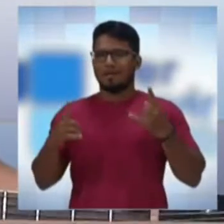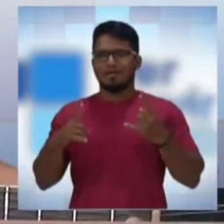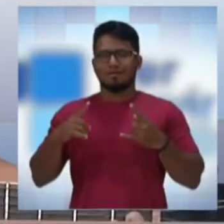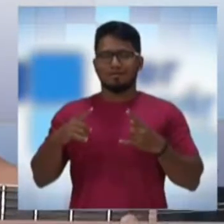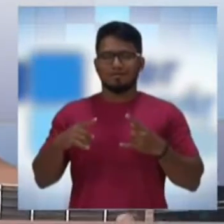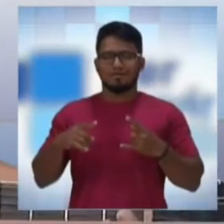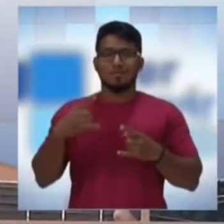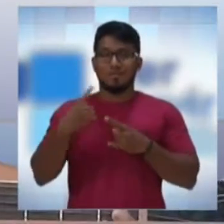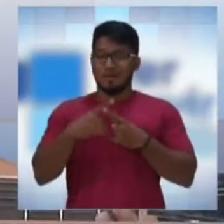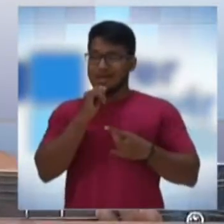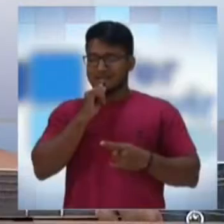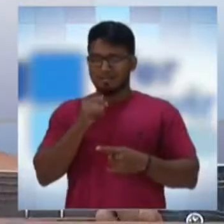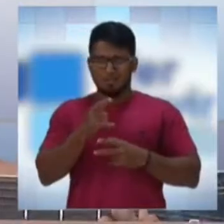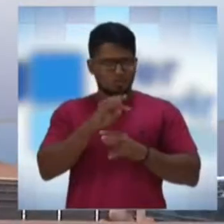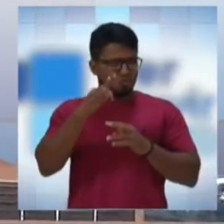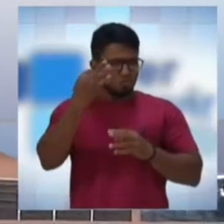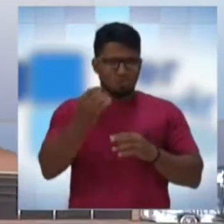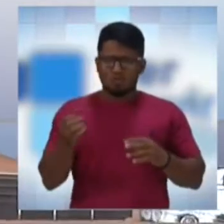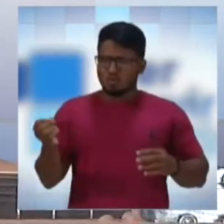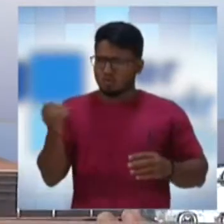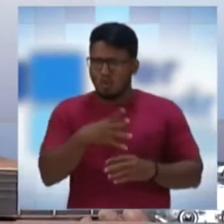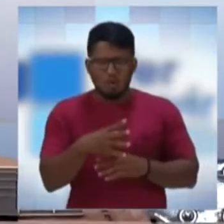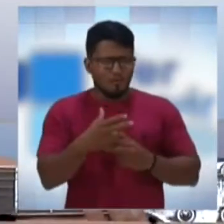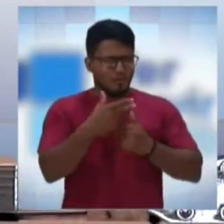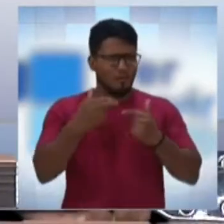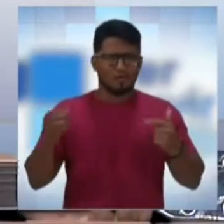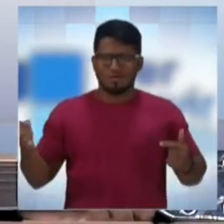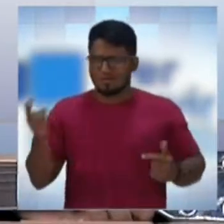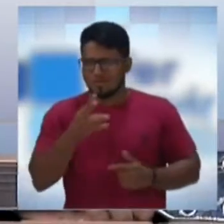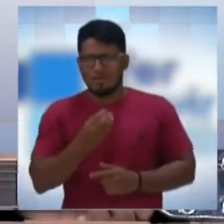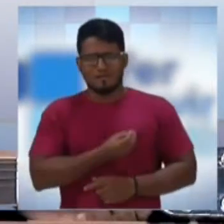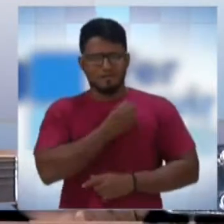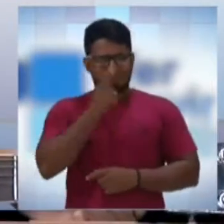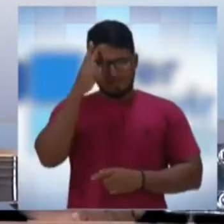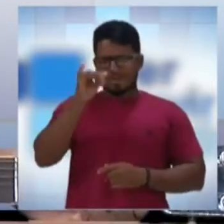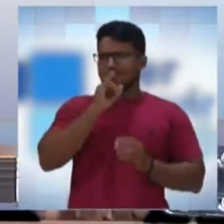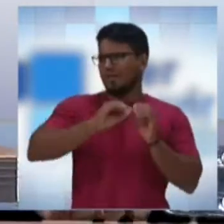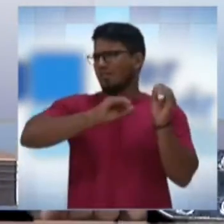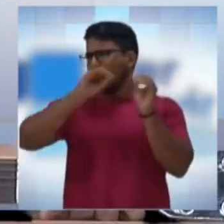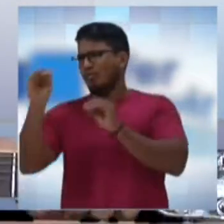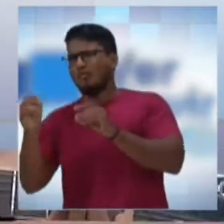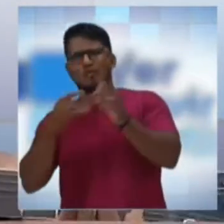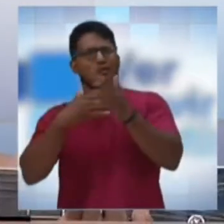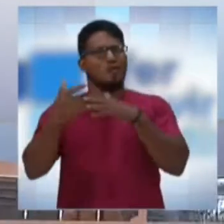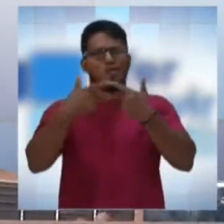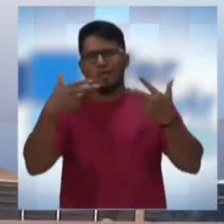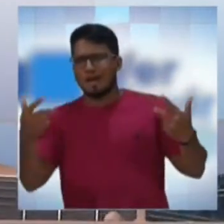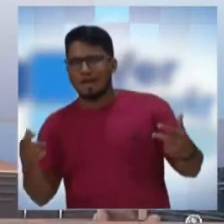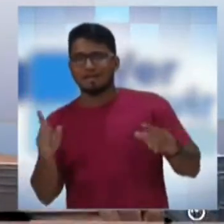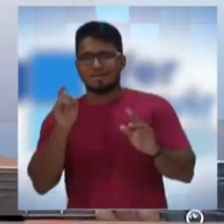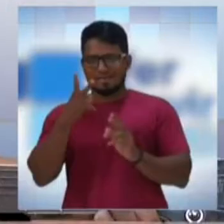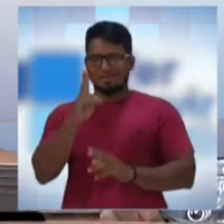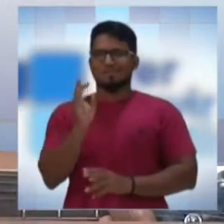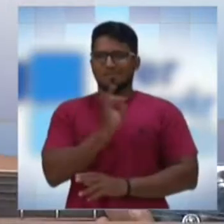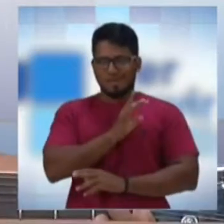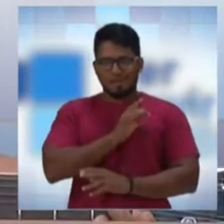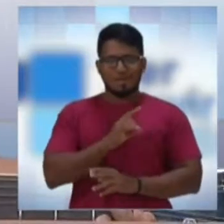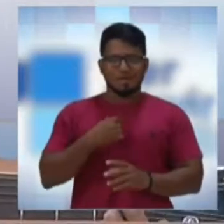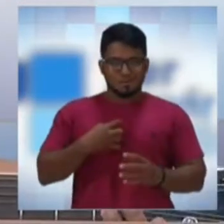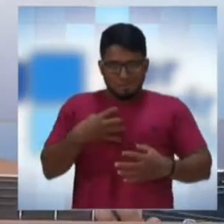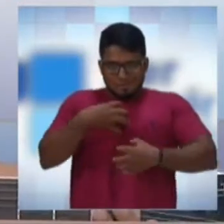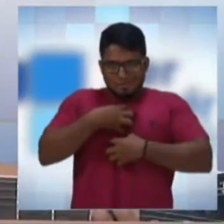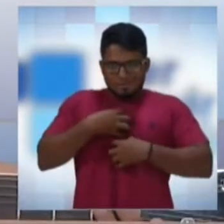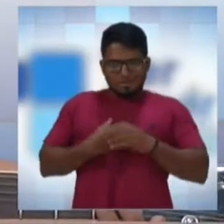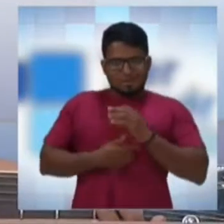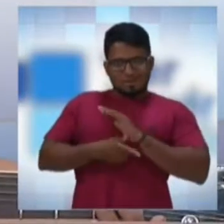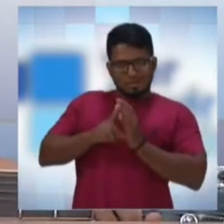enorme. Porque, geralmente, o novo, todo ser humano, quando se depara com algo novo, dá medo.